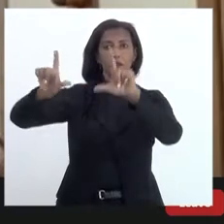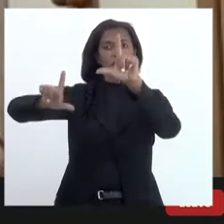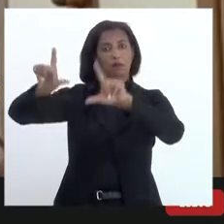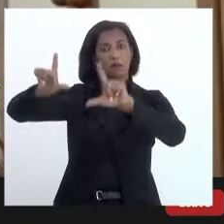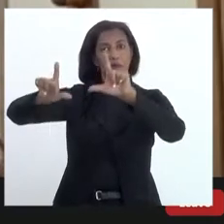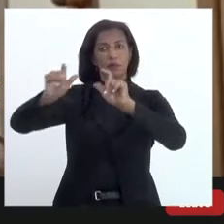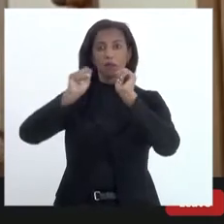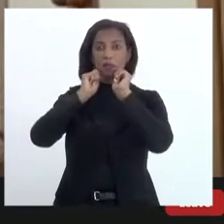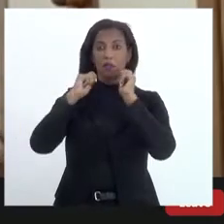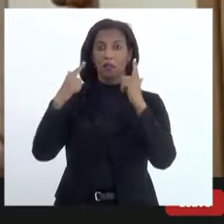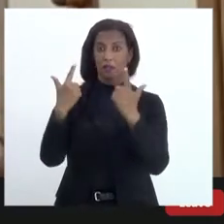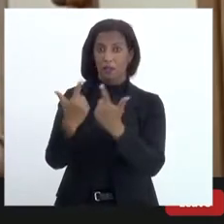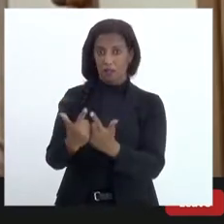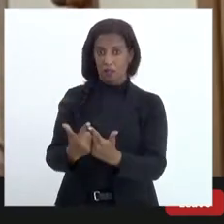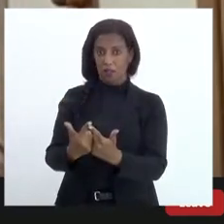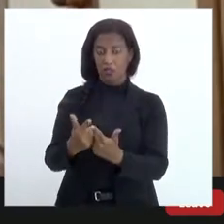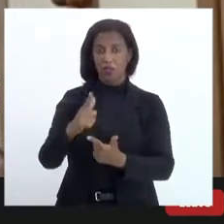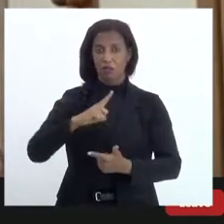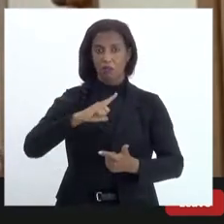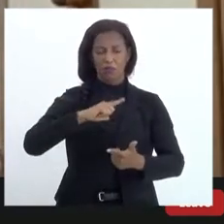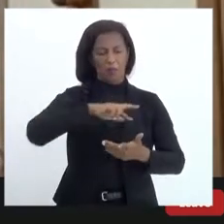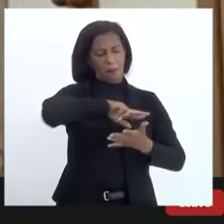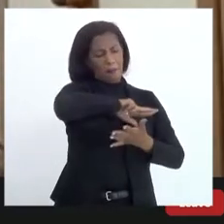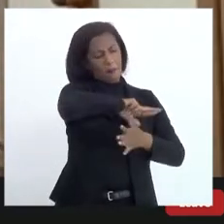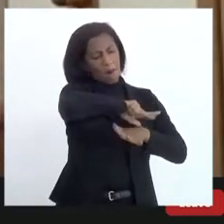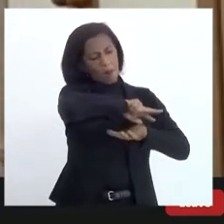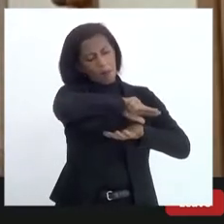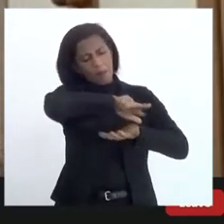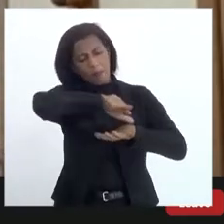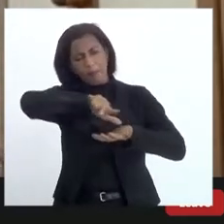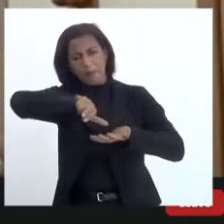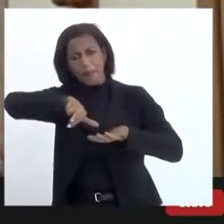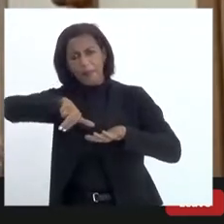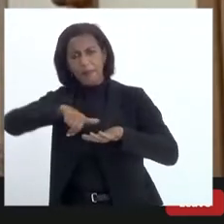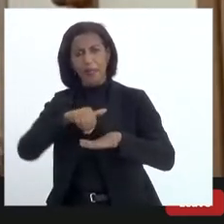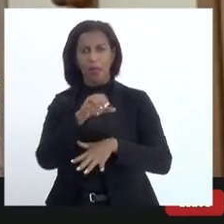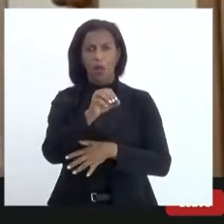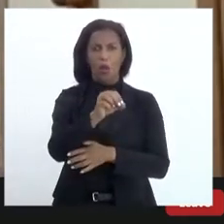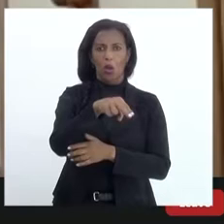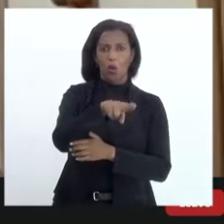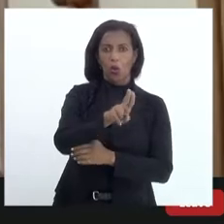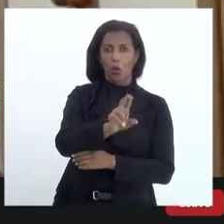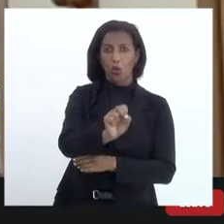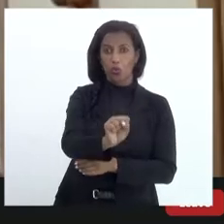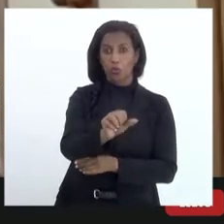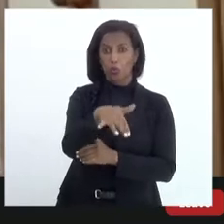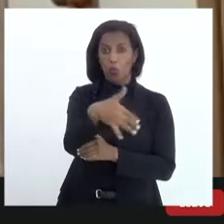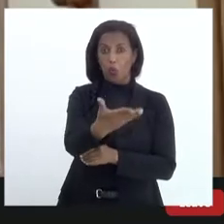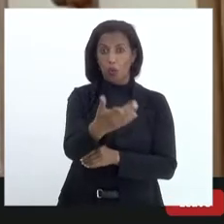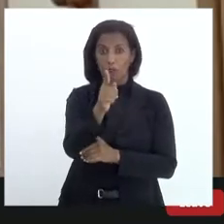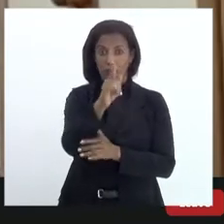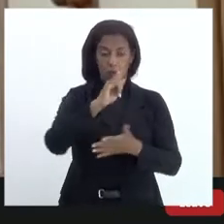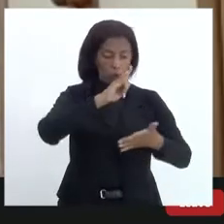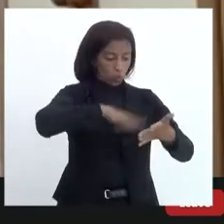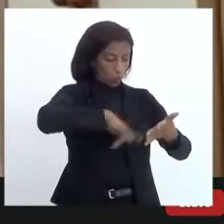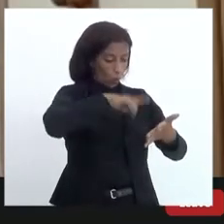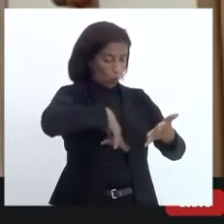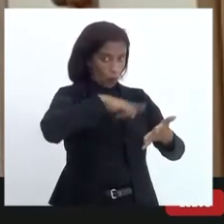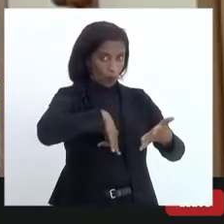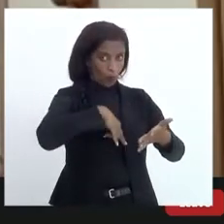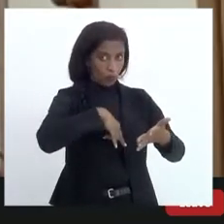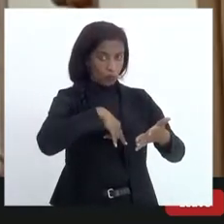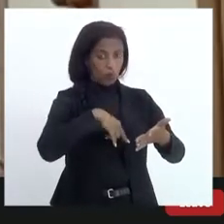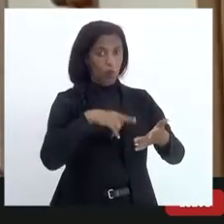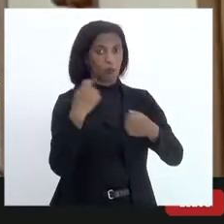que há uma série de ônus quando você formaliza a associação, né? Há